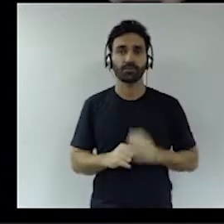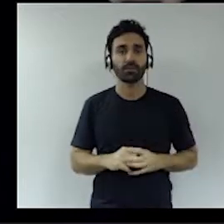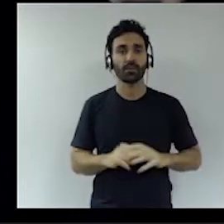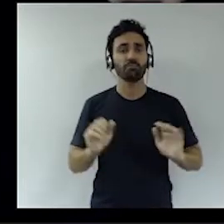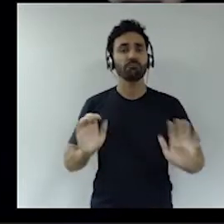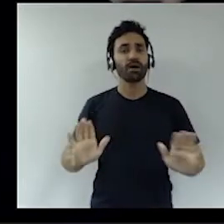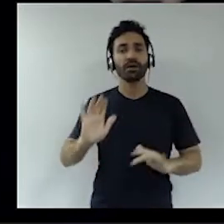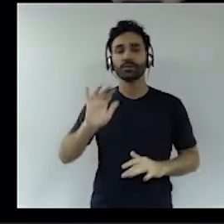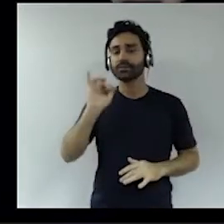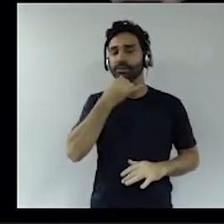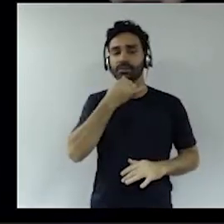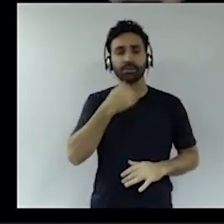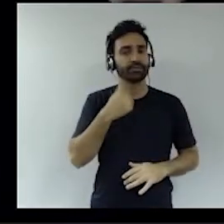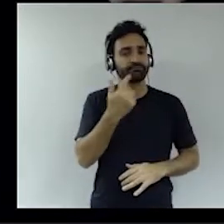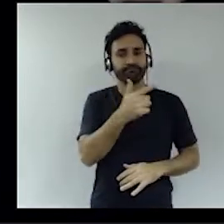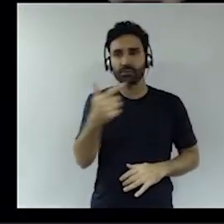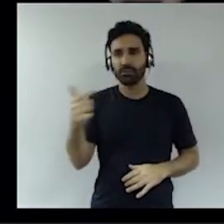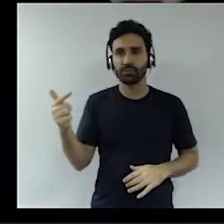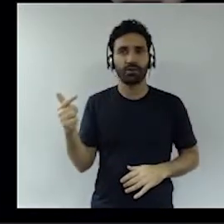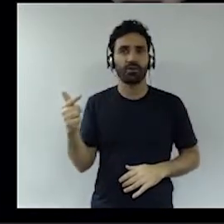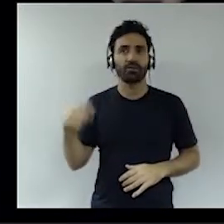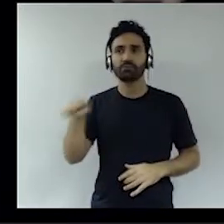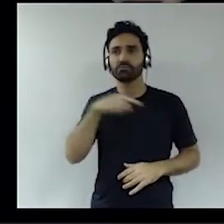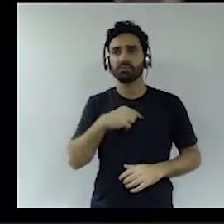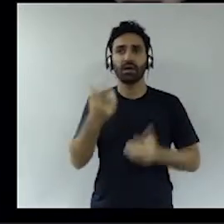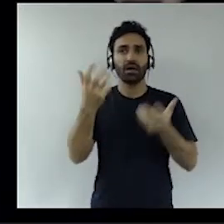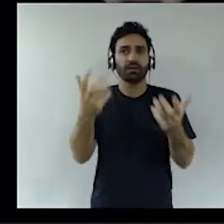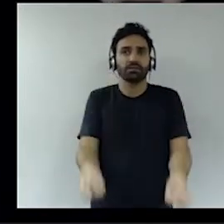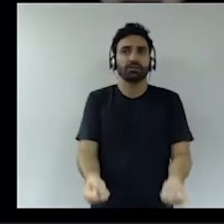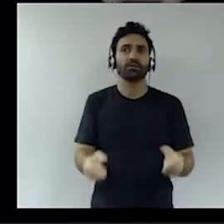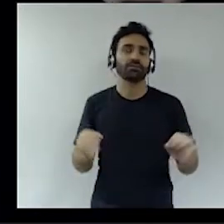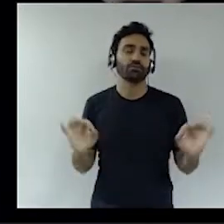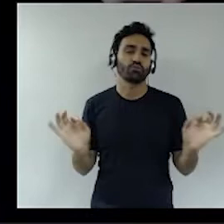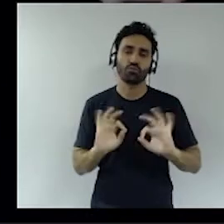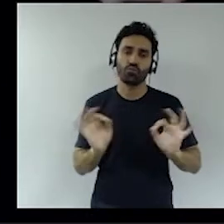Infelizmente, não tivemos uma aceitação